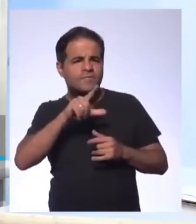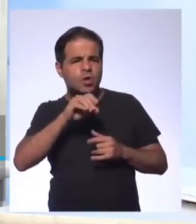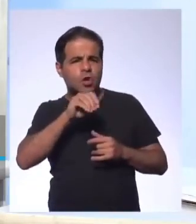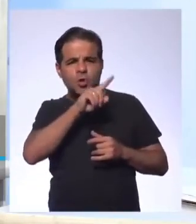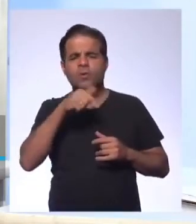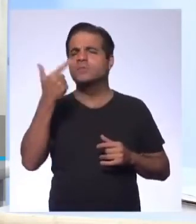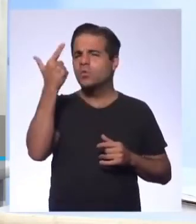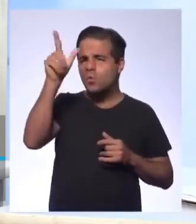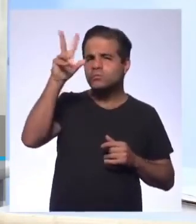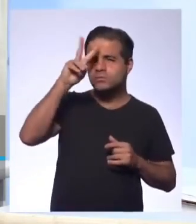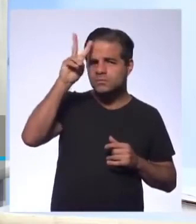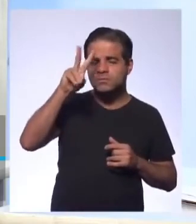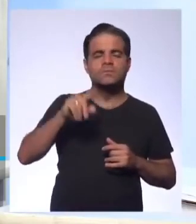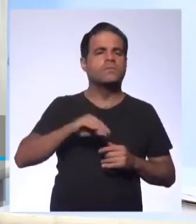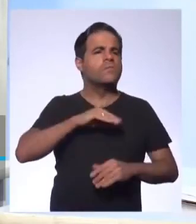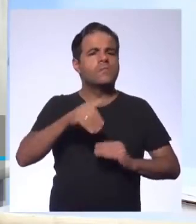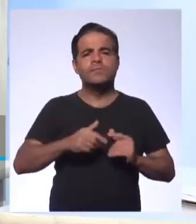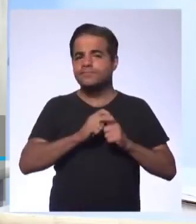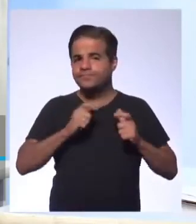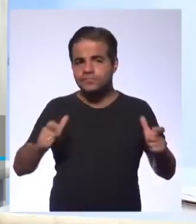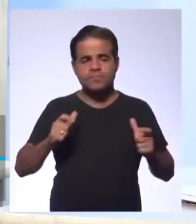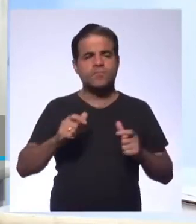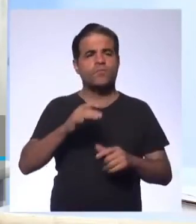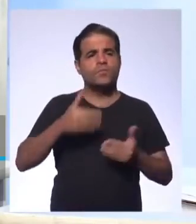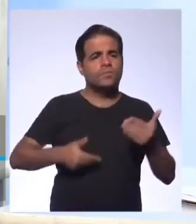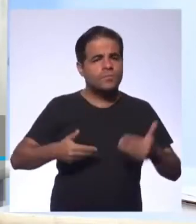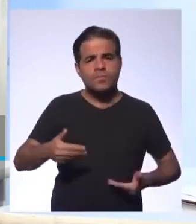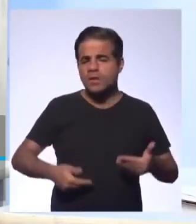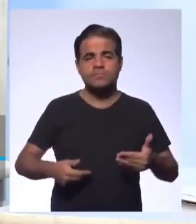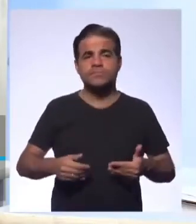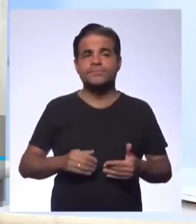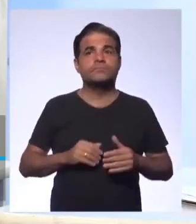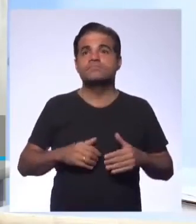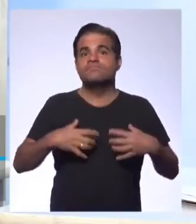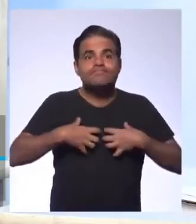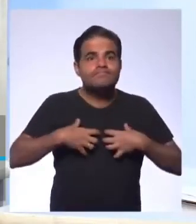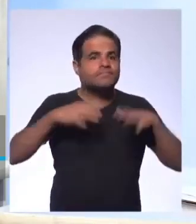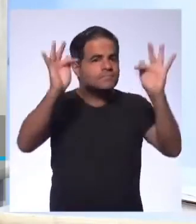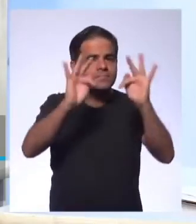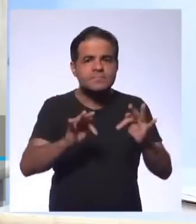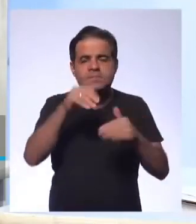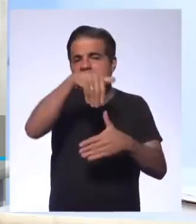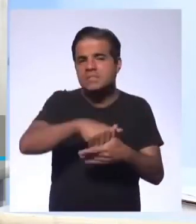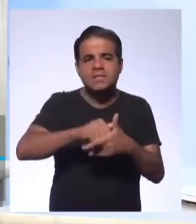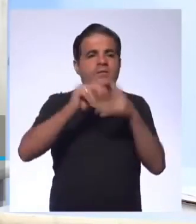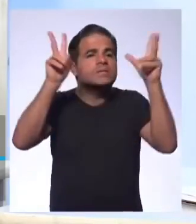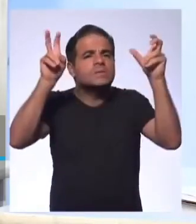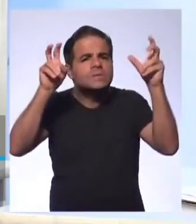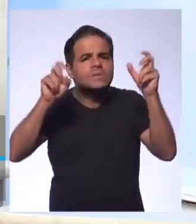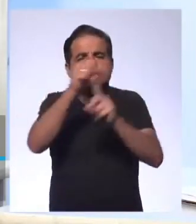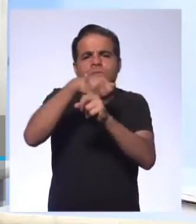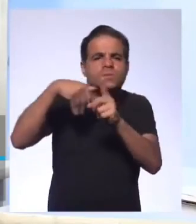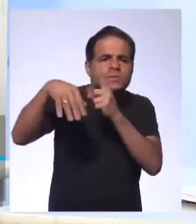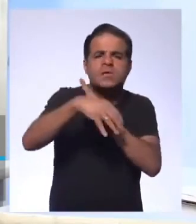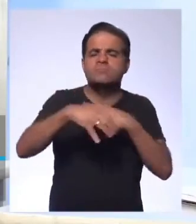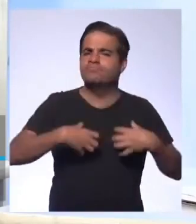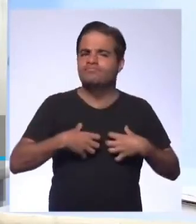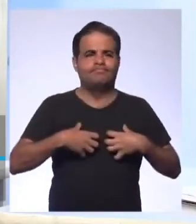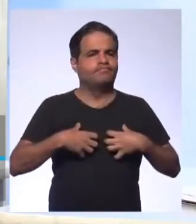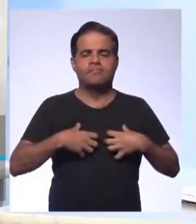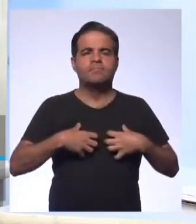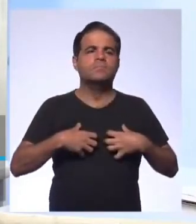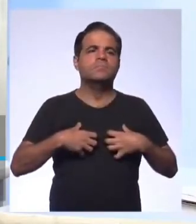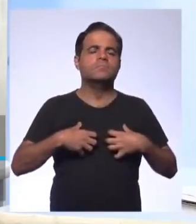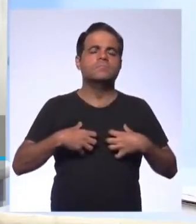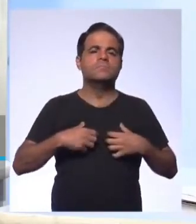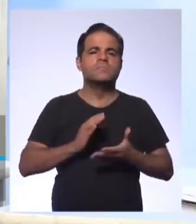história. Então, nem todas as pessoas, nem todos os servos estavam muito felizes dentro dessa situação social, está bem? Alguns até